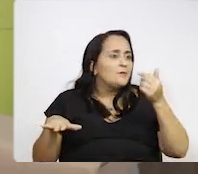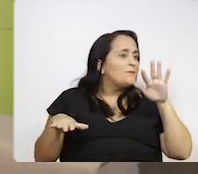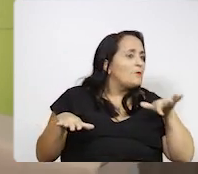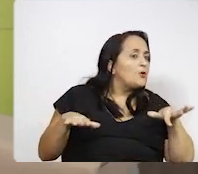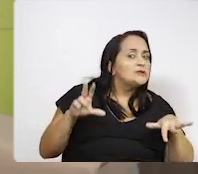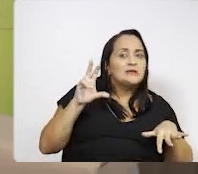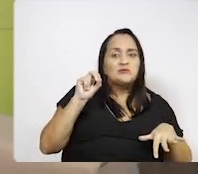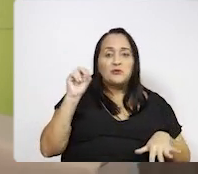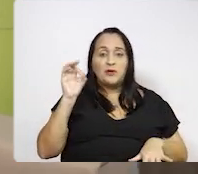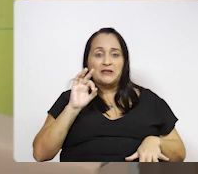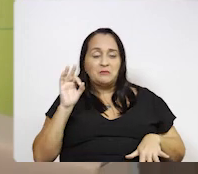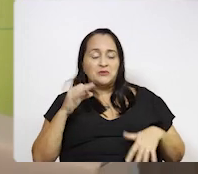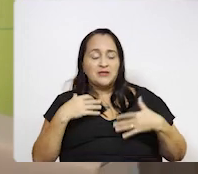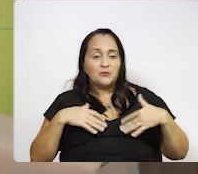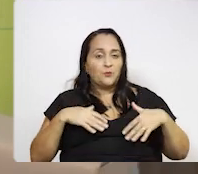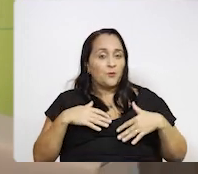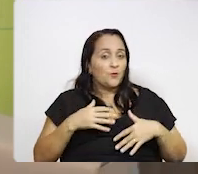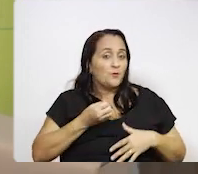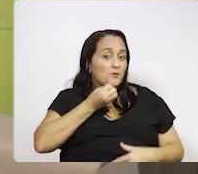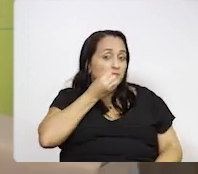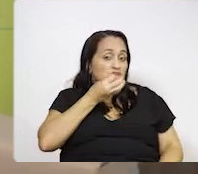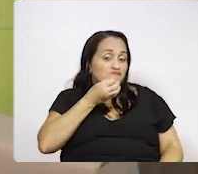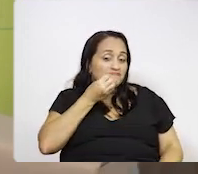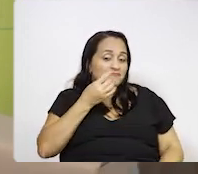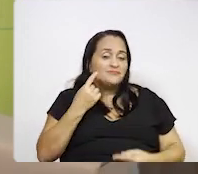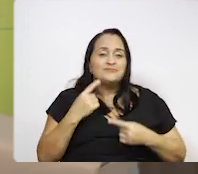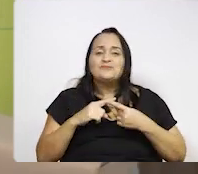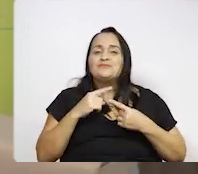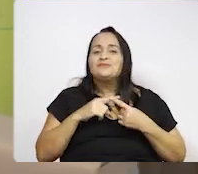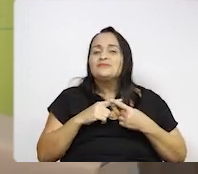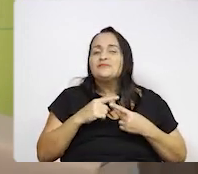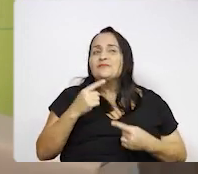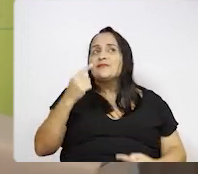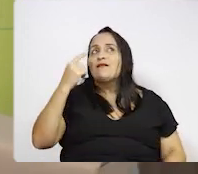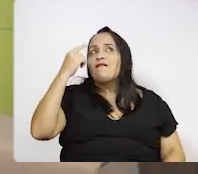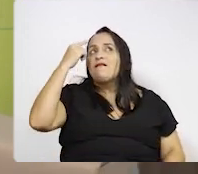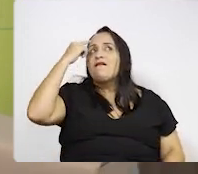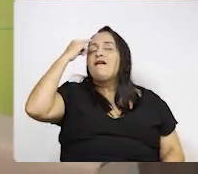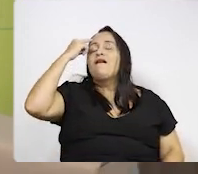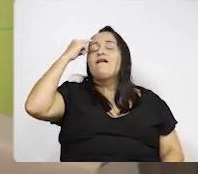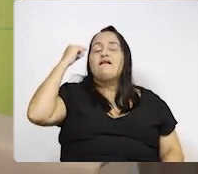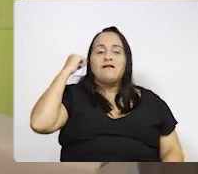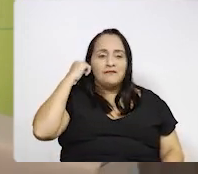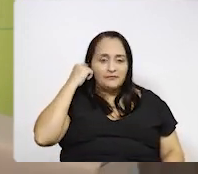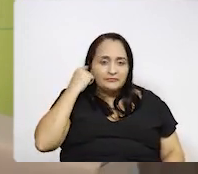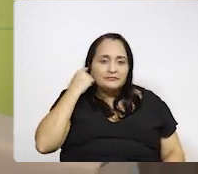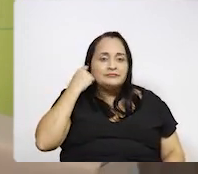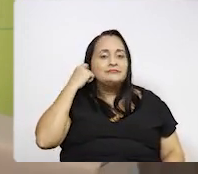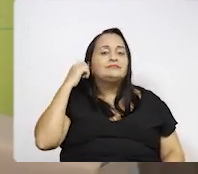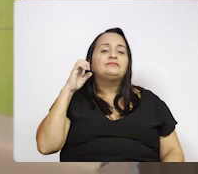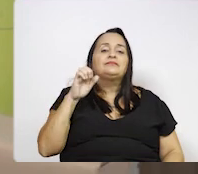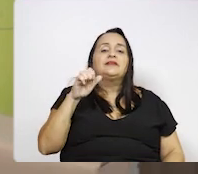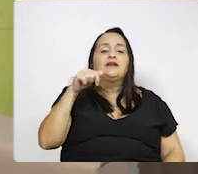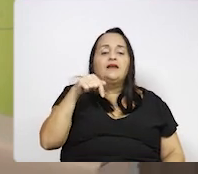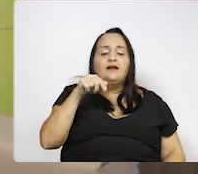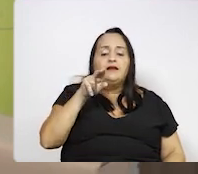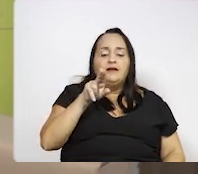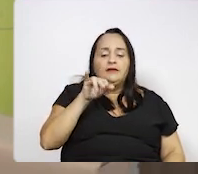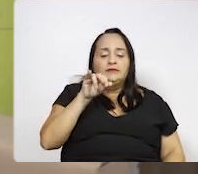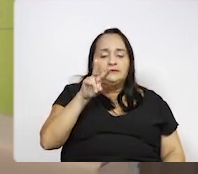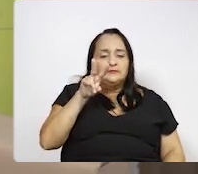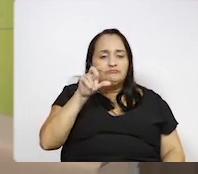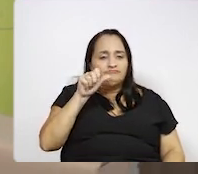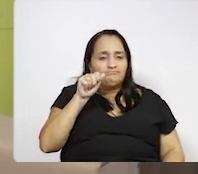promoção, 50% de desconto. Por quê? Porque, baseado naquele conceito de equivalência que a gente viu no